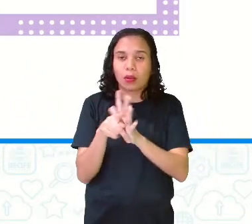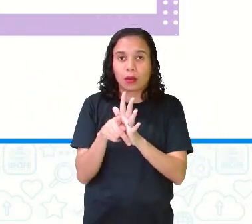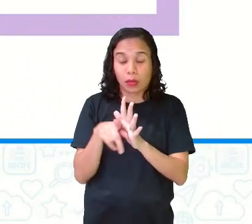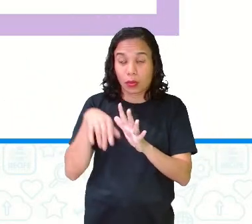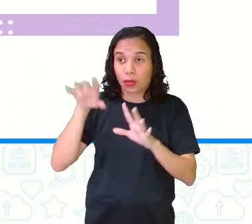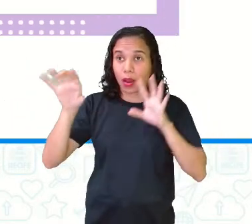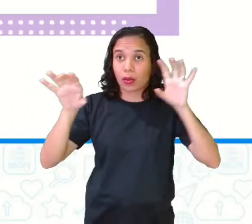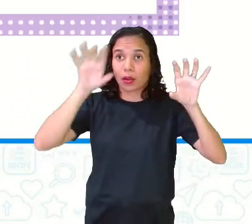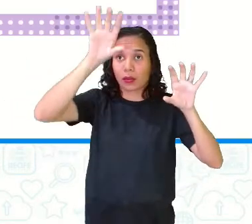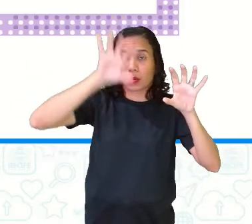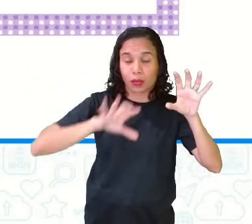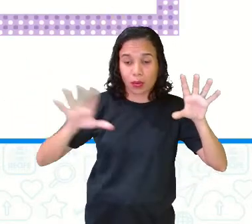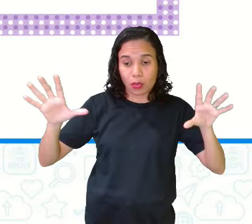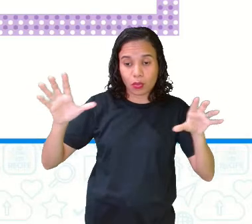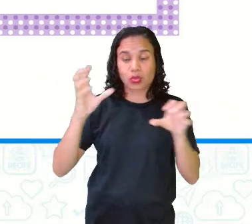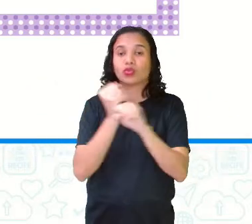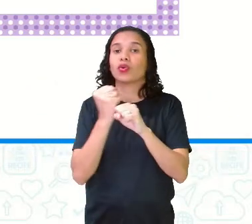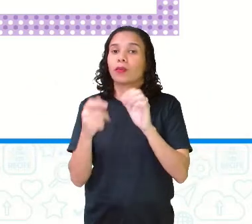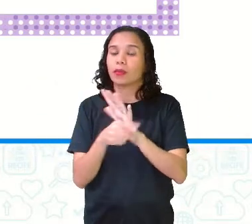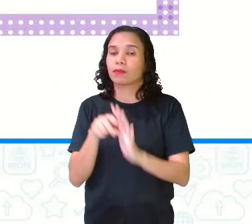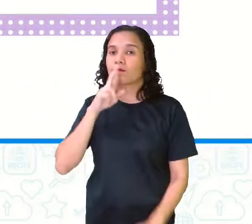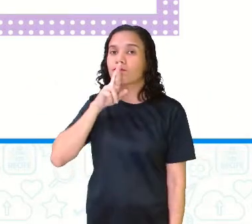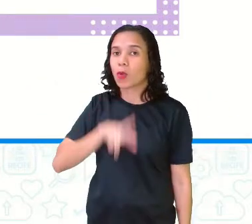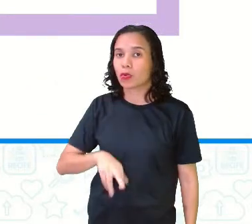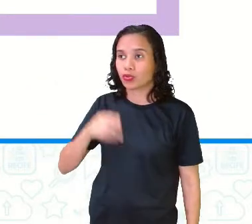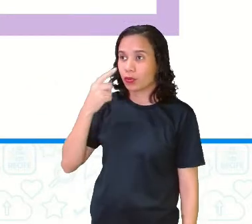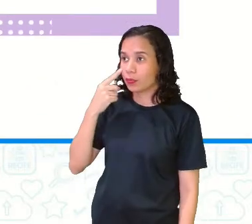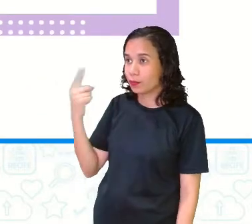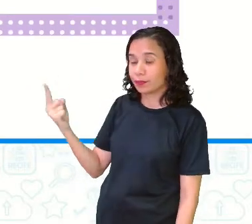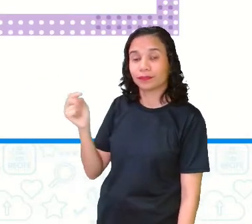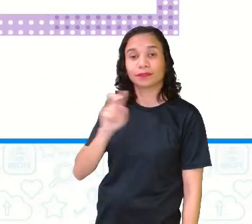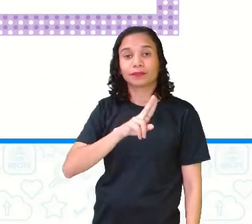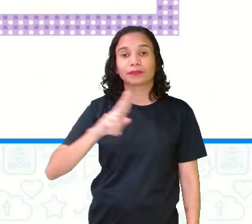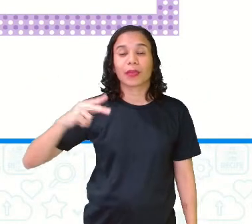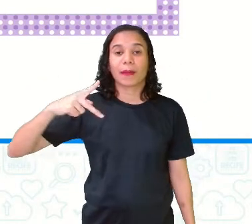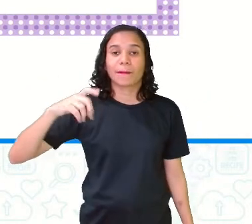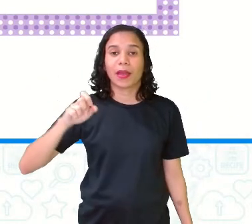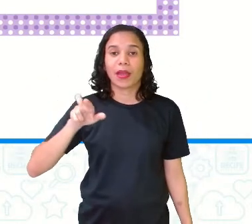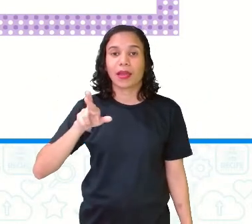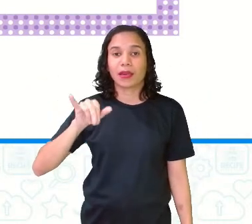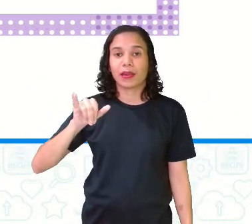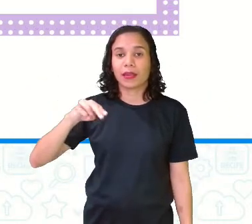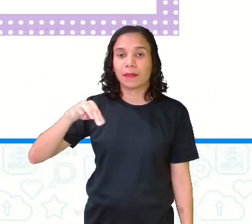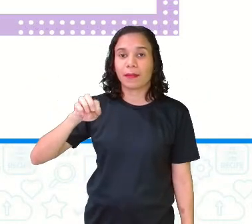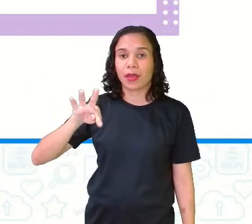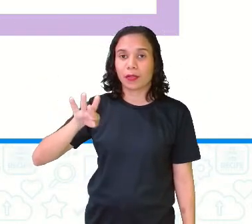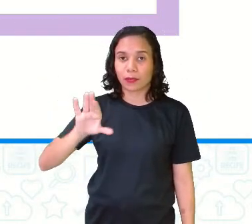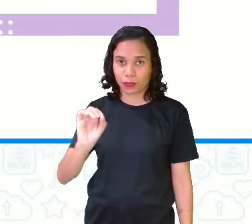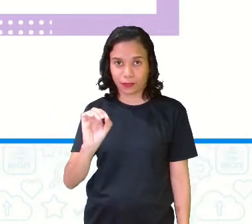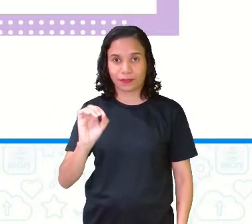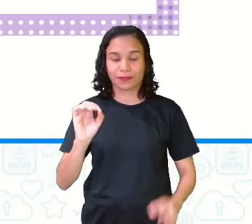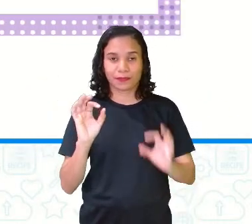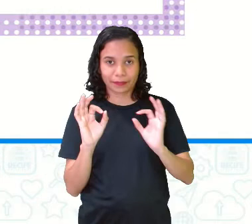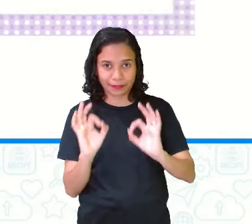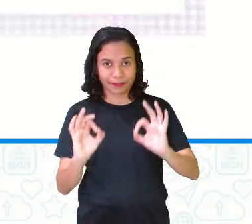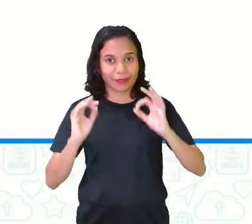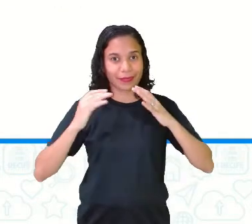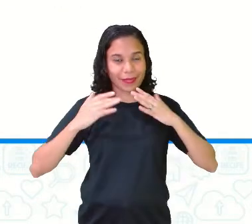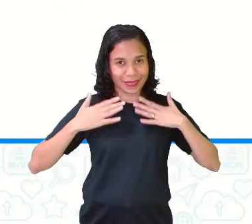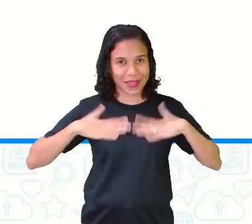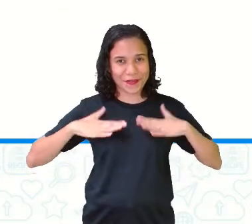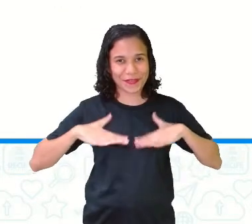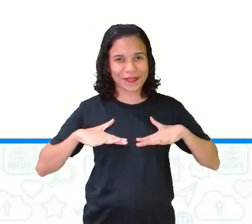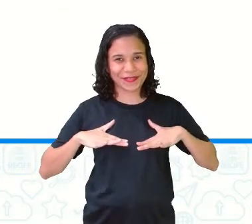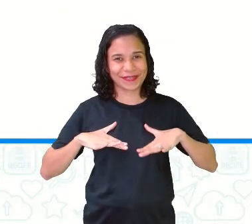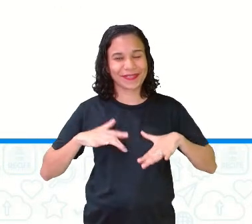os lados e tenho o resultado, eu chamo de perímetro. Tranquilo até